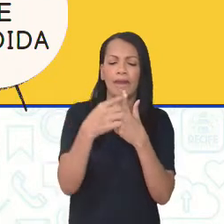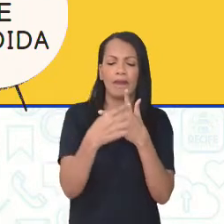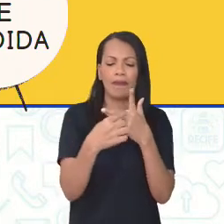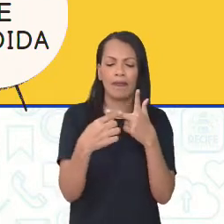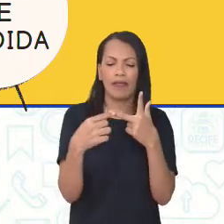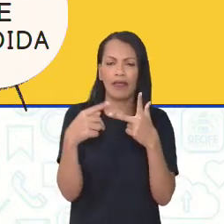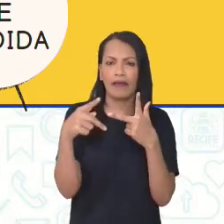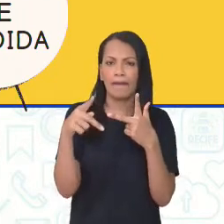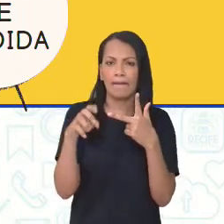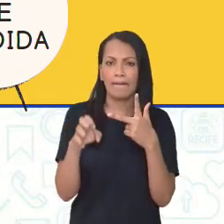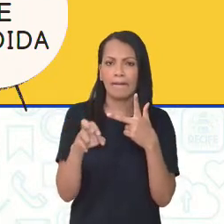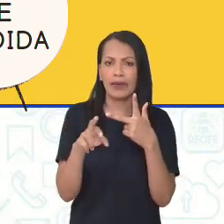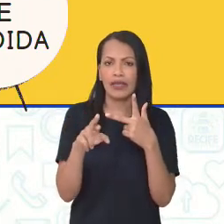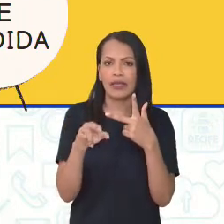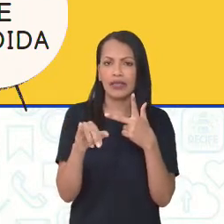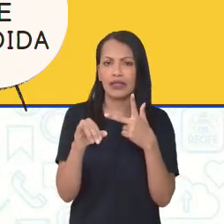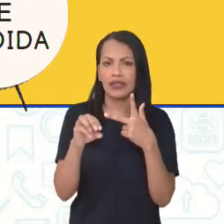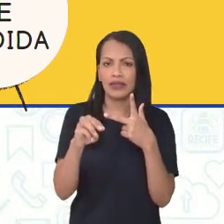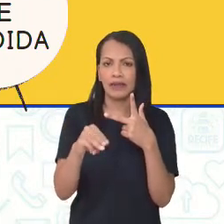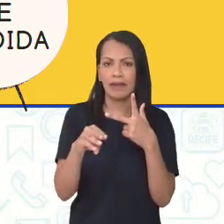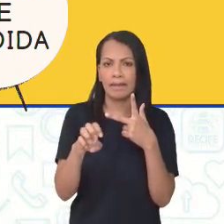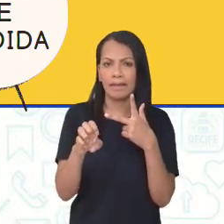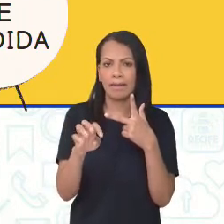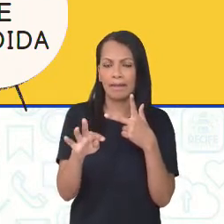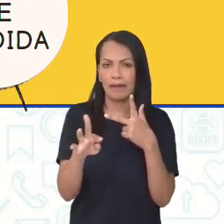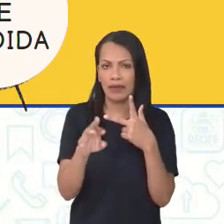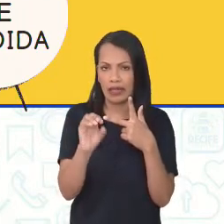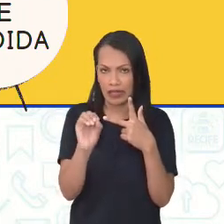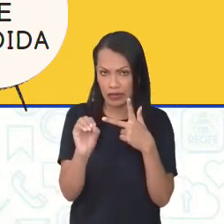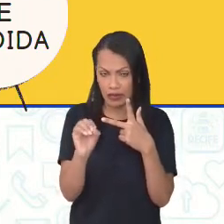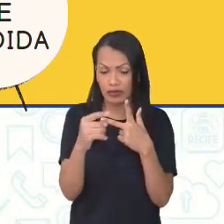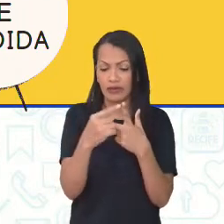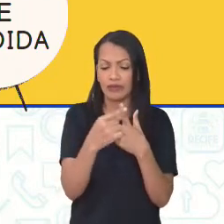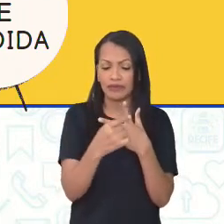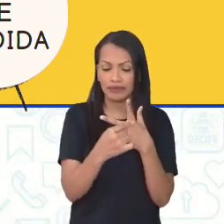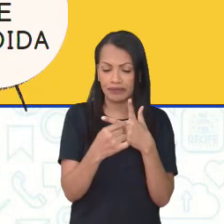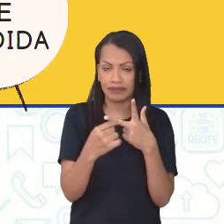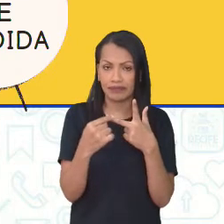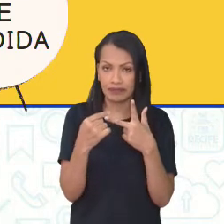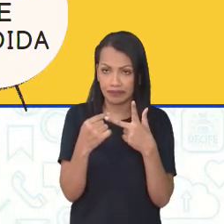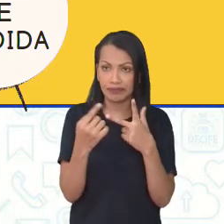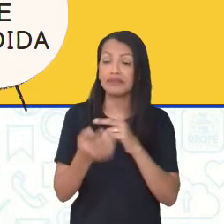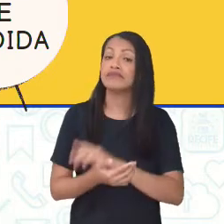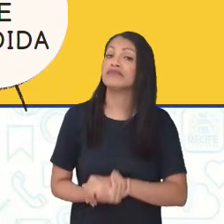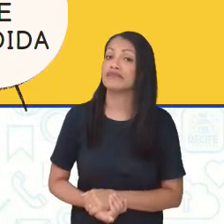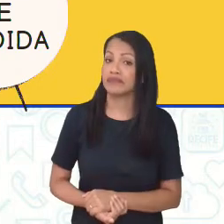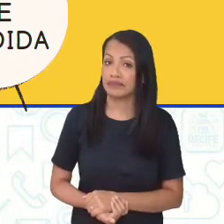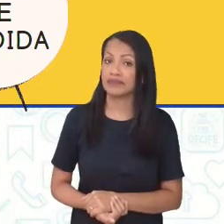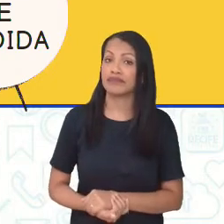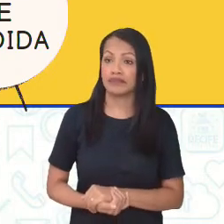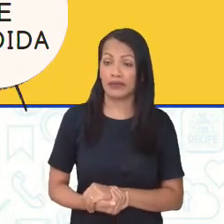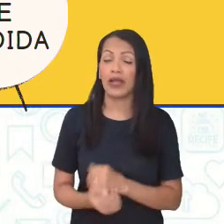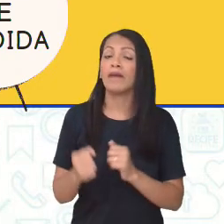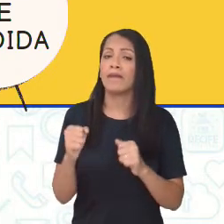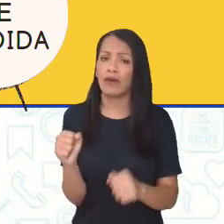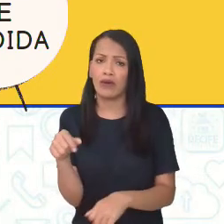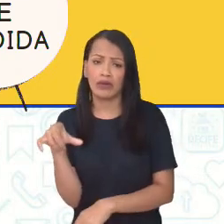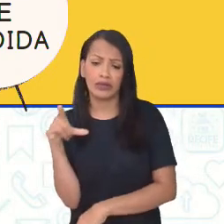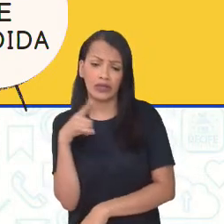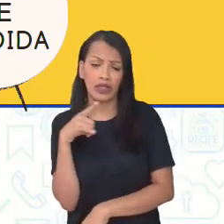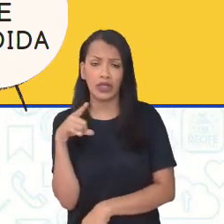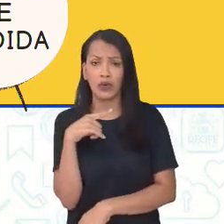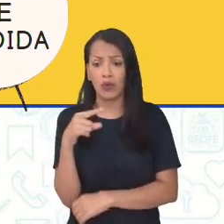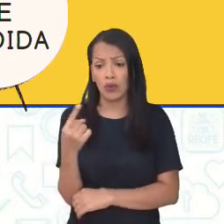números decimais, não inteiros, não naturais, né? Não 1, 2, 3, pode ser que tenha